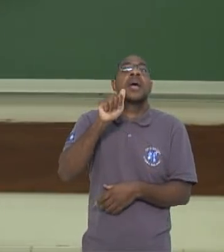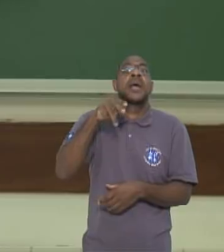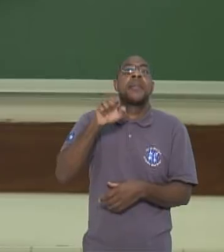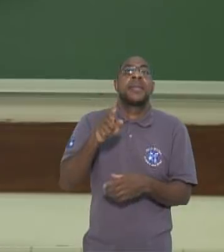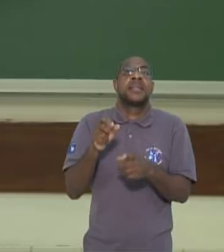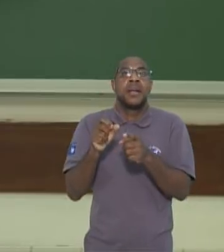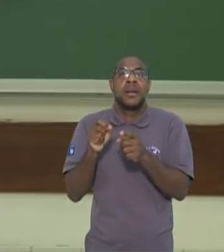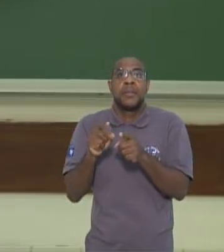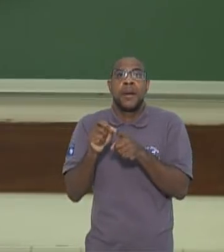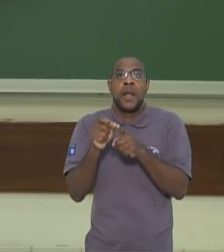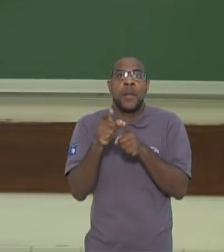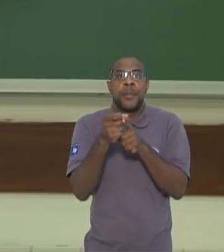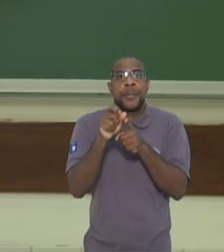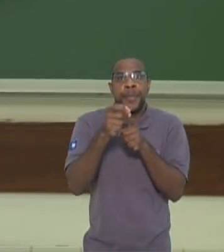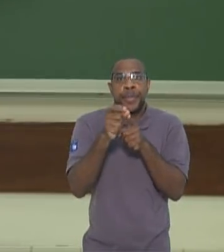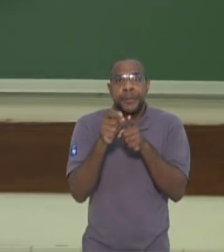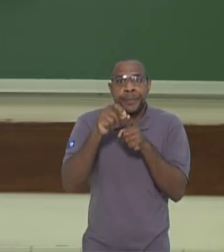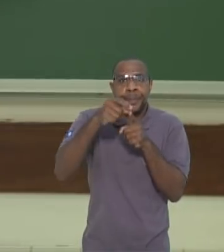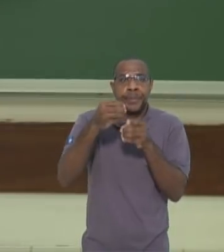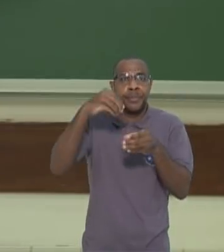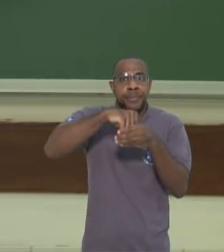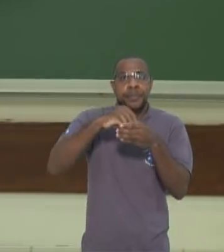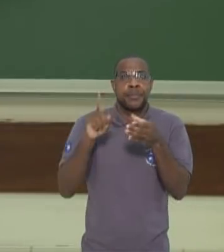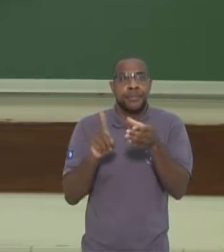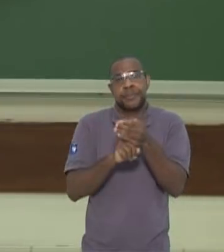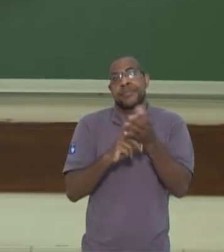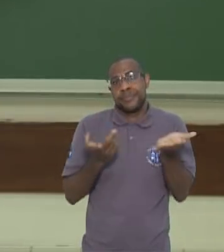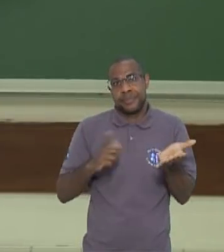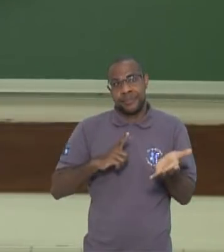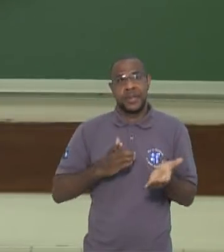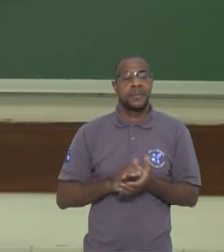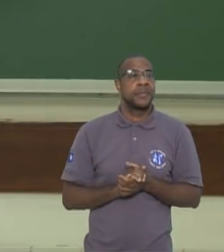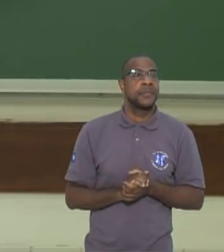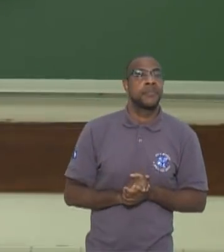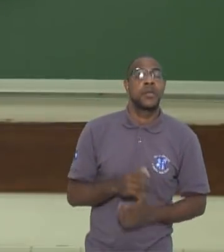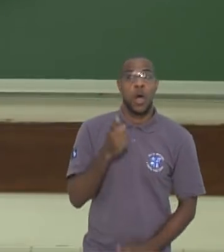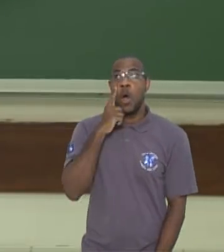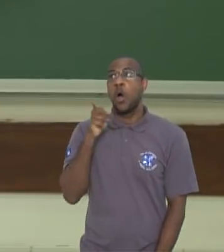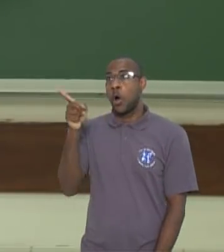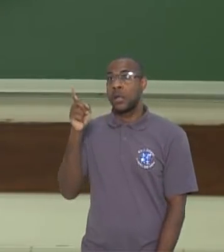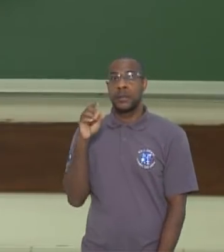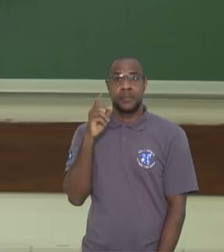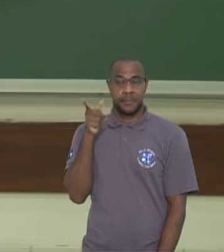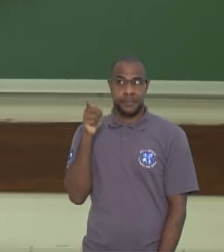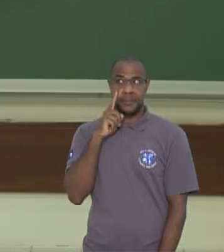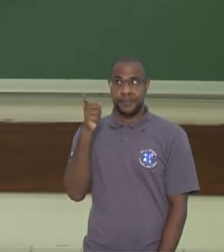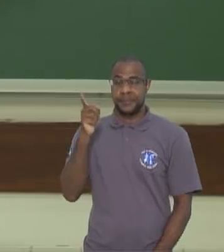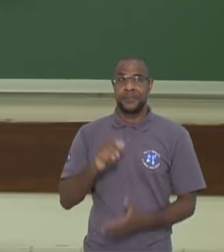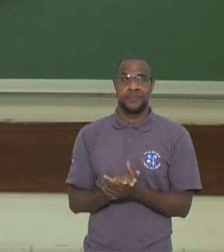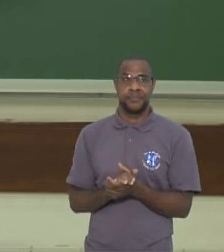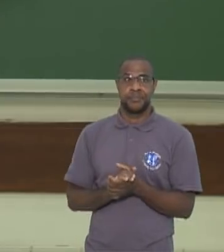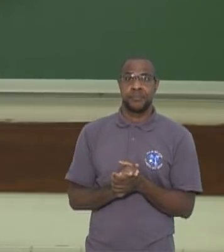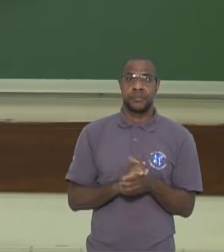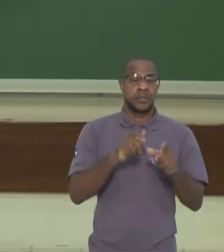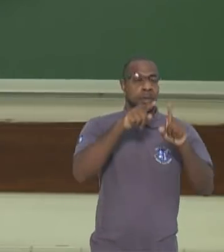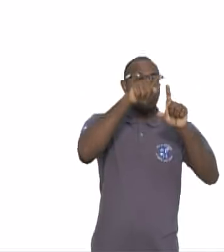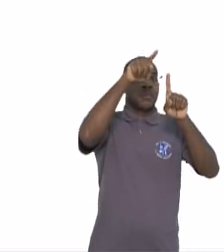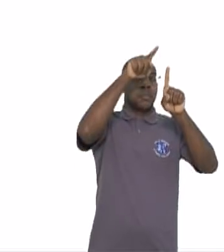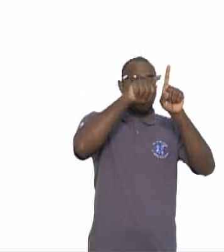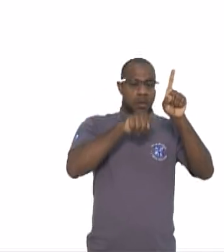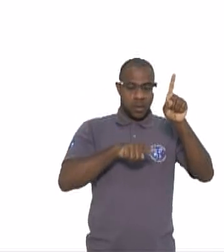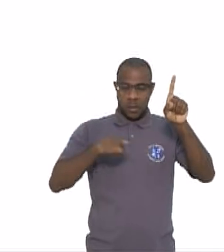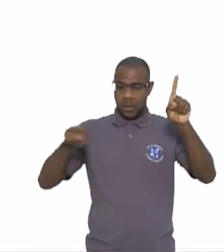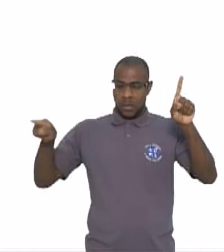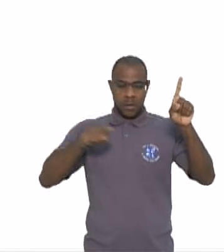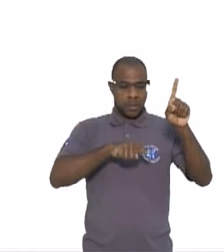formar os gametas, pode formar uma criança com a síndrome, tá? Olha isso aqui que interessante, gente. Estão vendo esse gráfico que está relacionando a